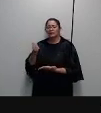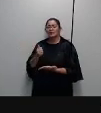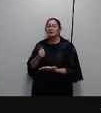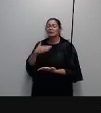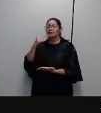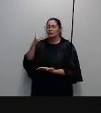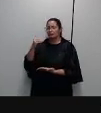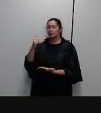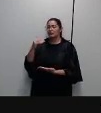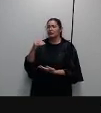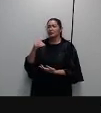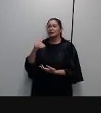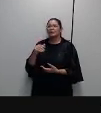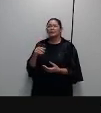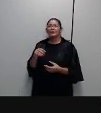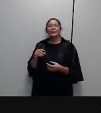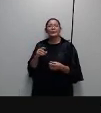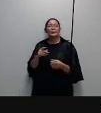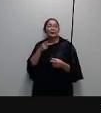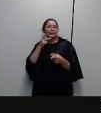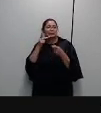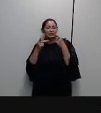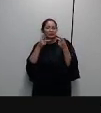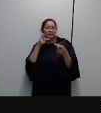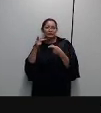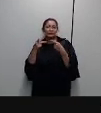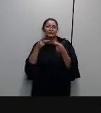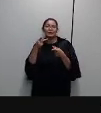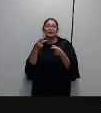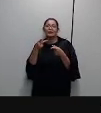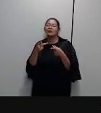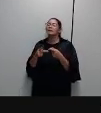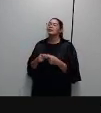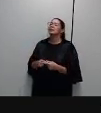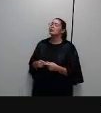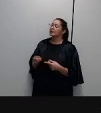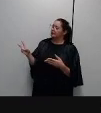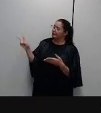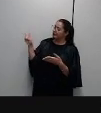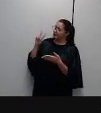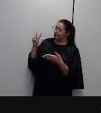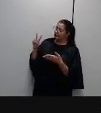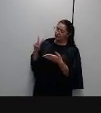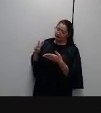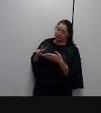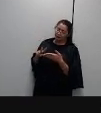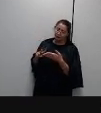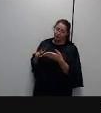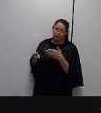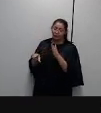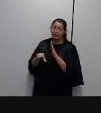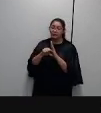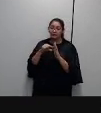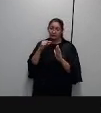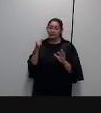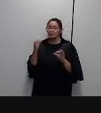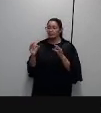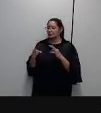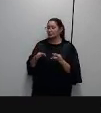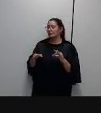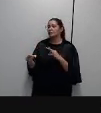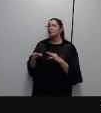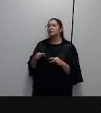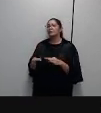ponto elastecer a investigação anos temos a nossa jurisprudência Realmente